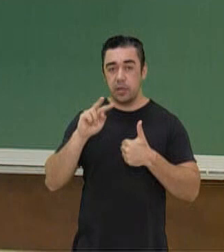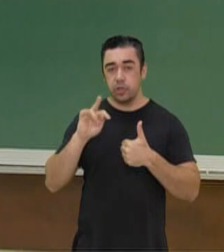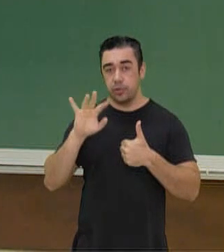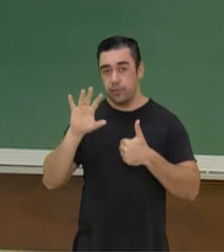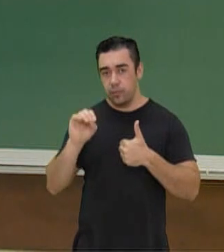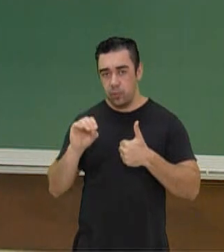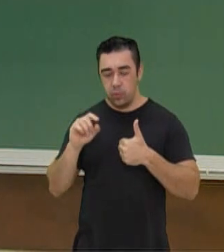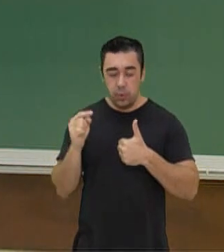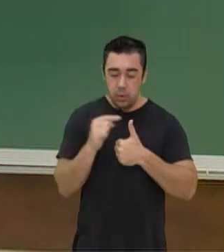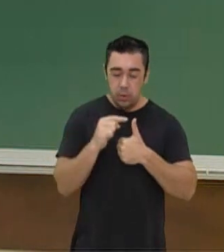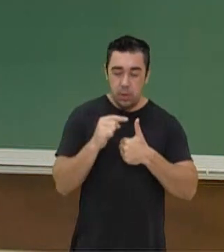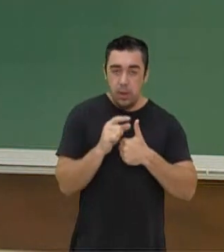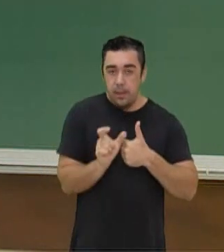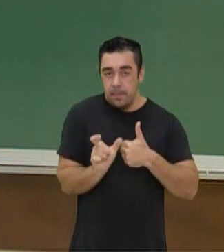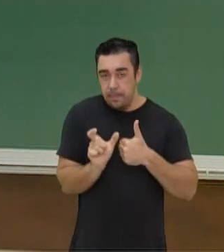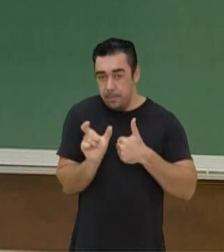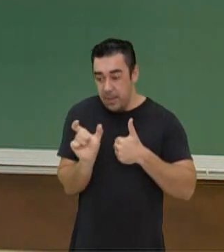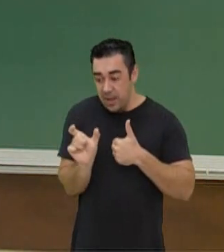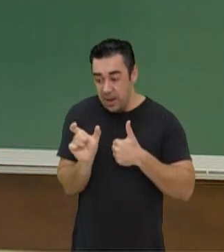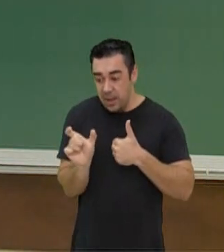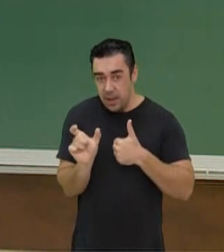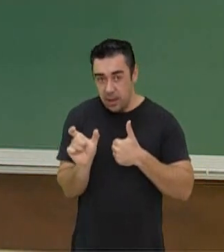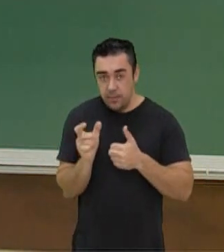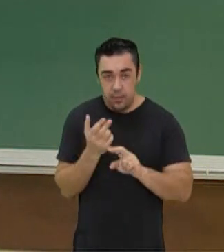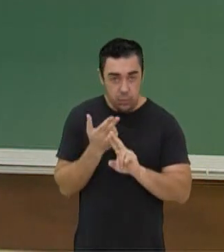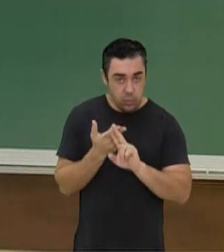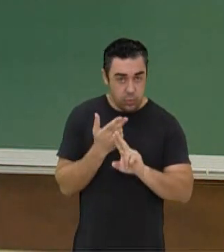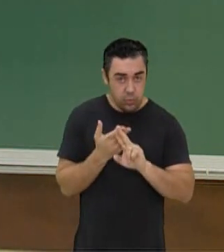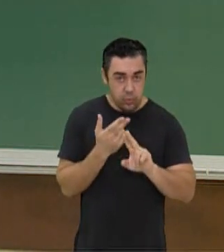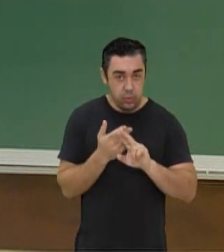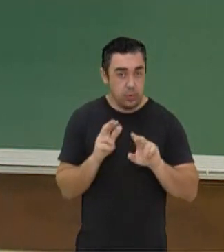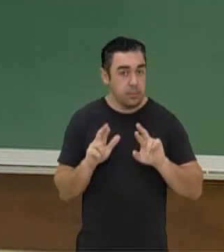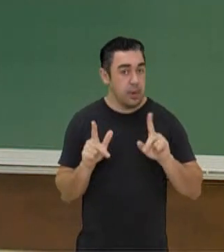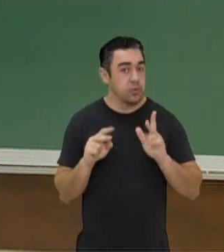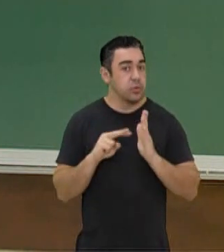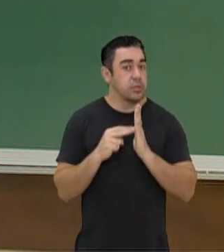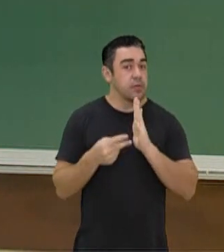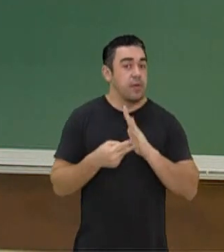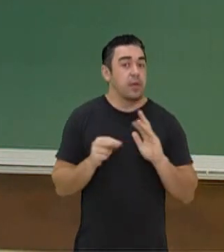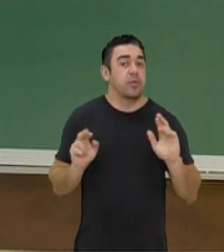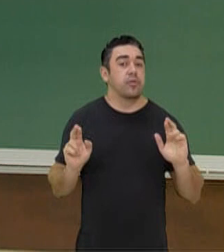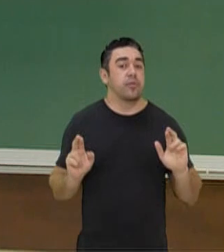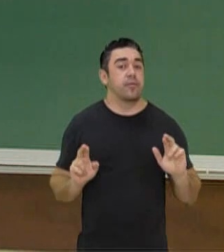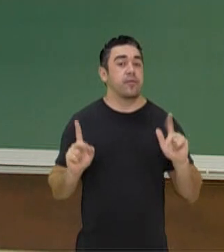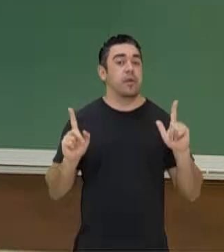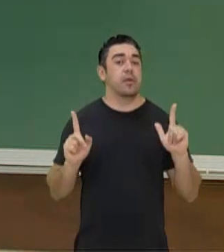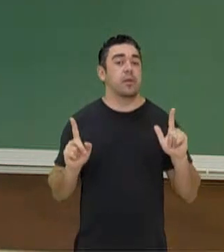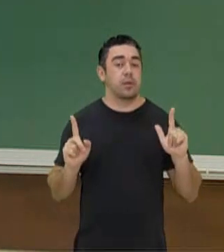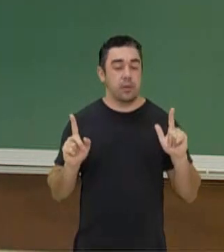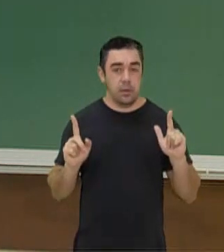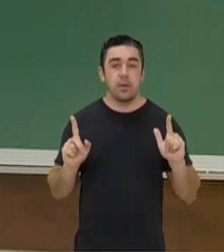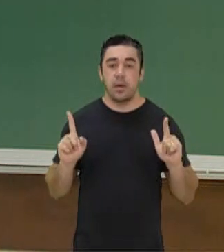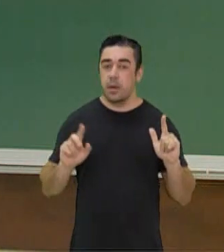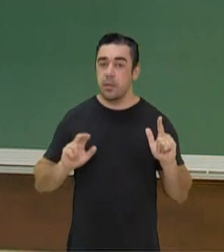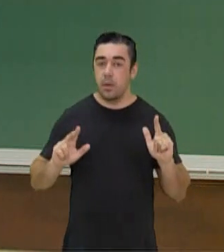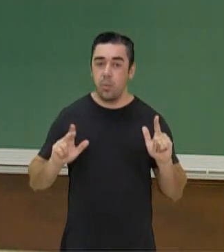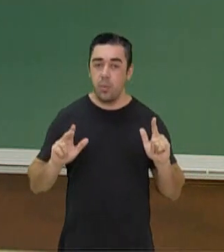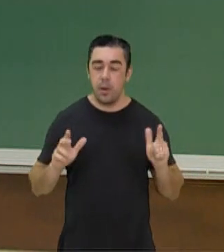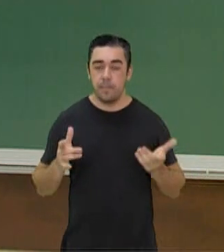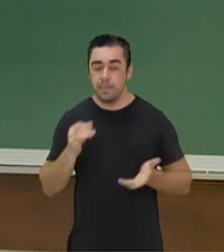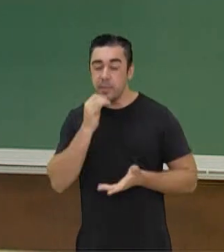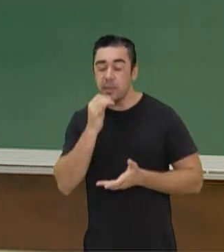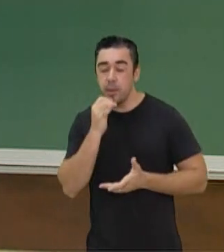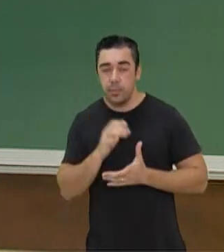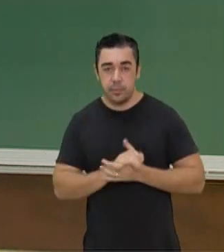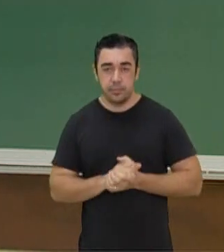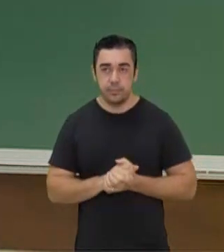conotativo, que eu vou utilizar certas expressões, mas na verdade não é bem assim, né? Não dá se eu levar pro literal, não tem